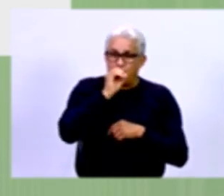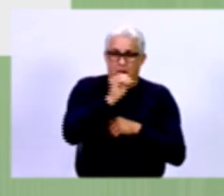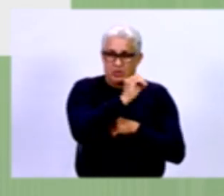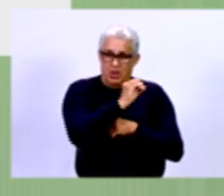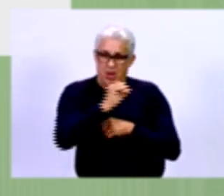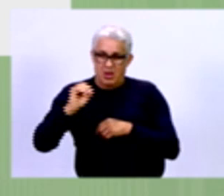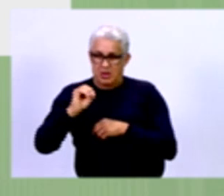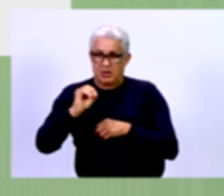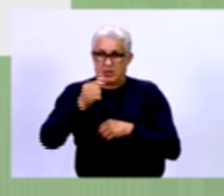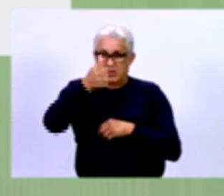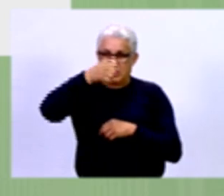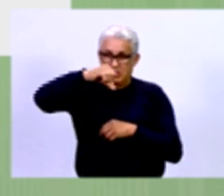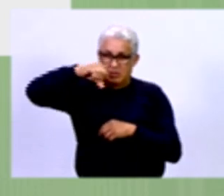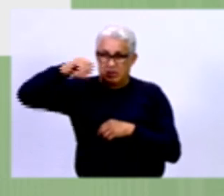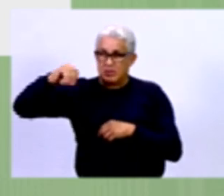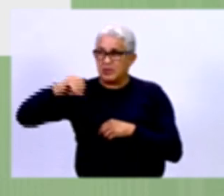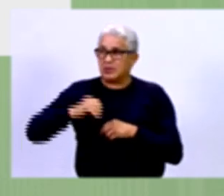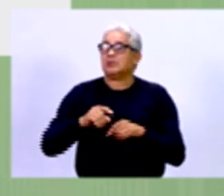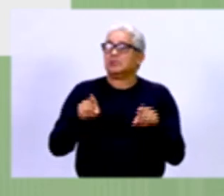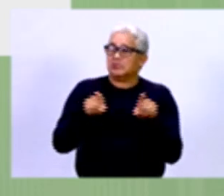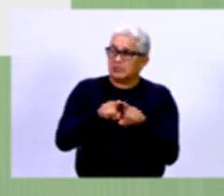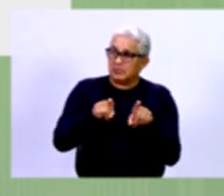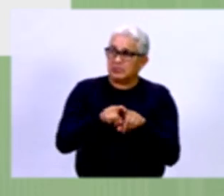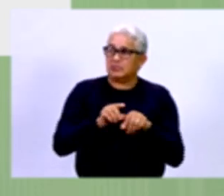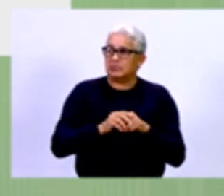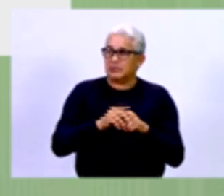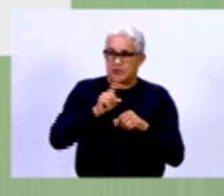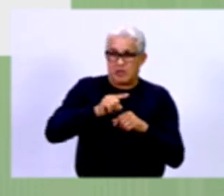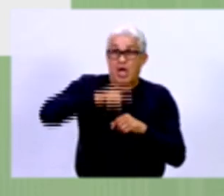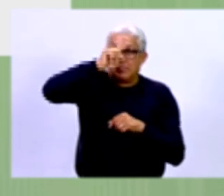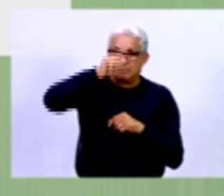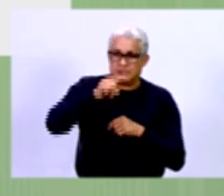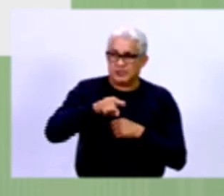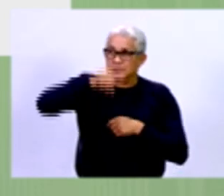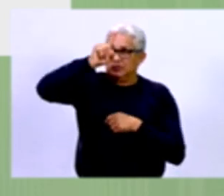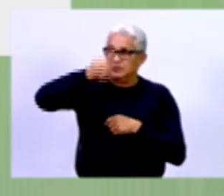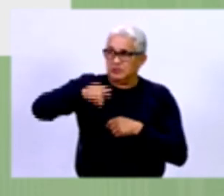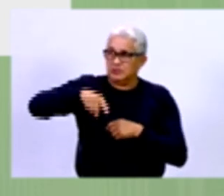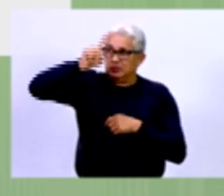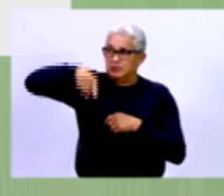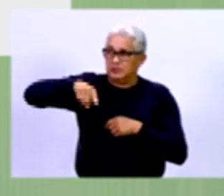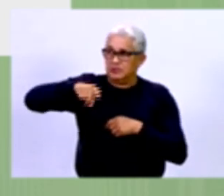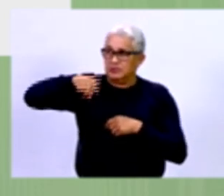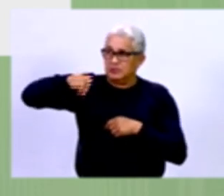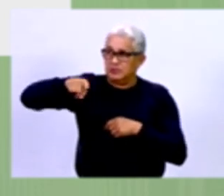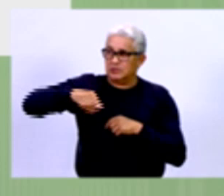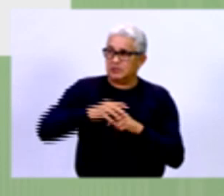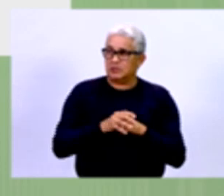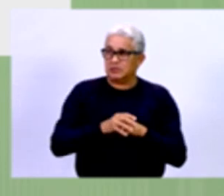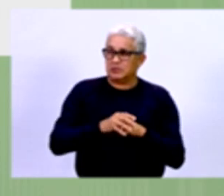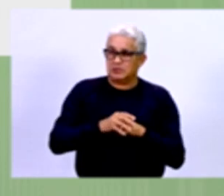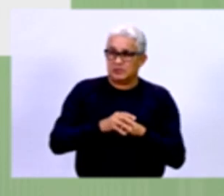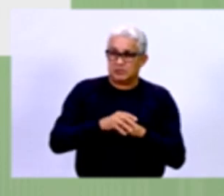anos 90, a gente também teve oscilações bruscas, mas com um resultado positivo.